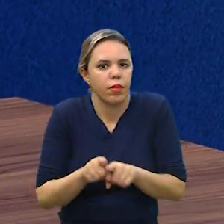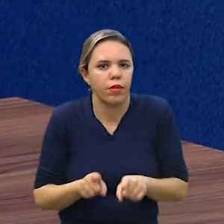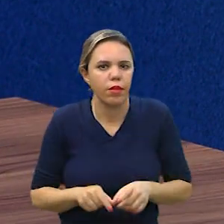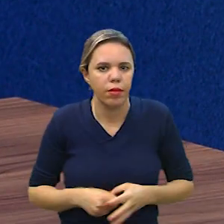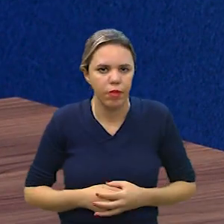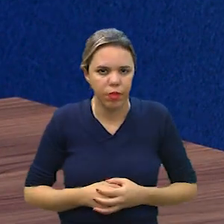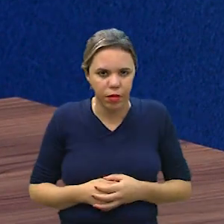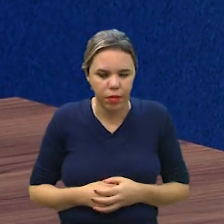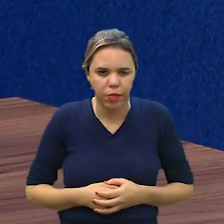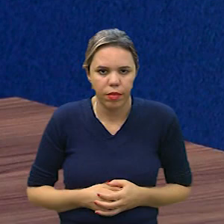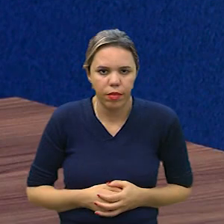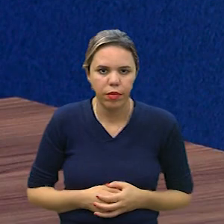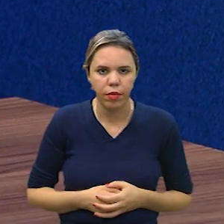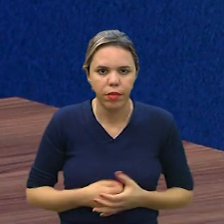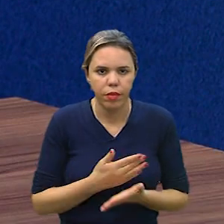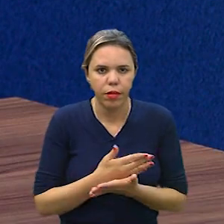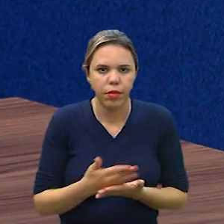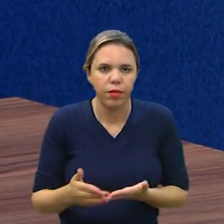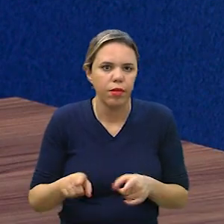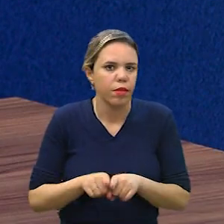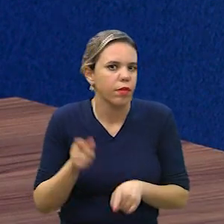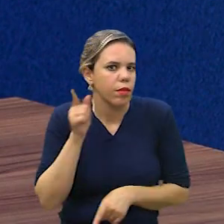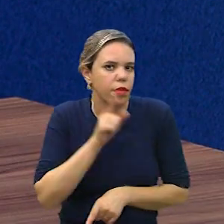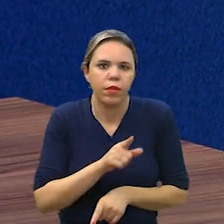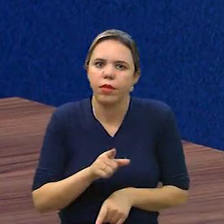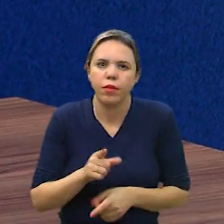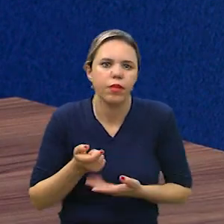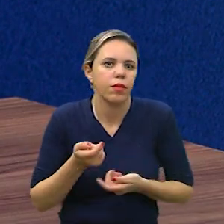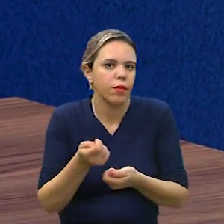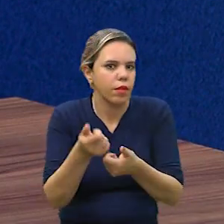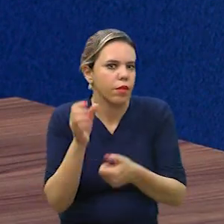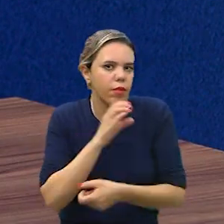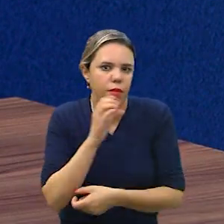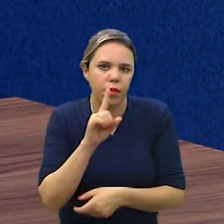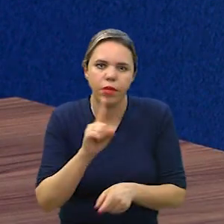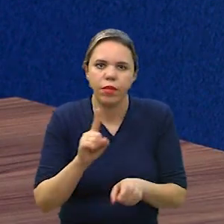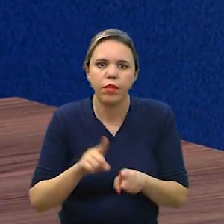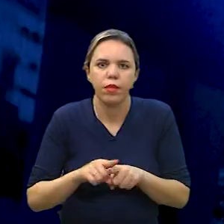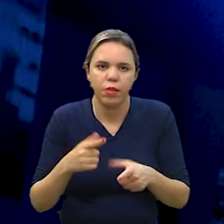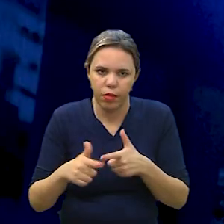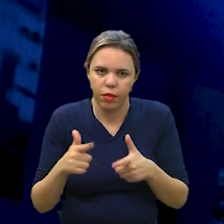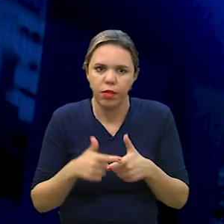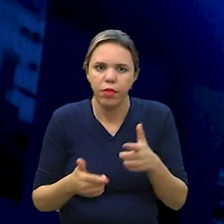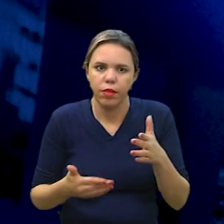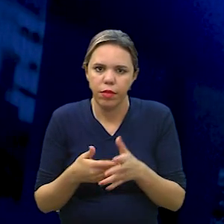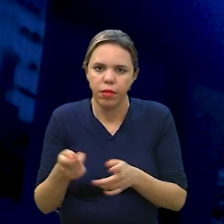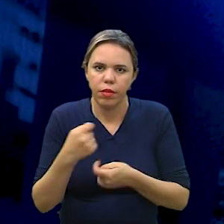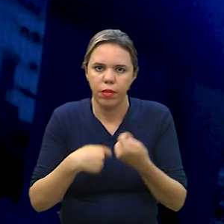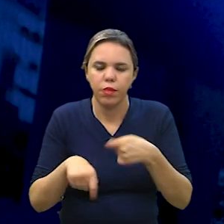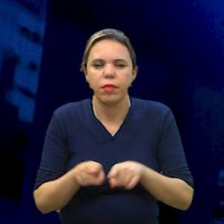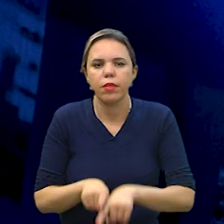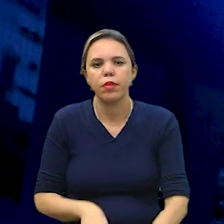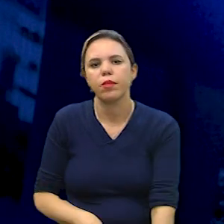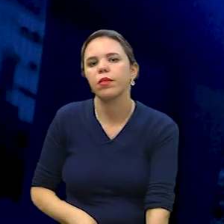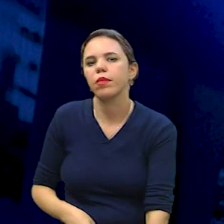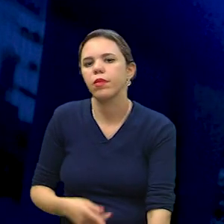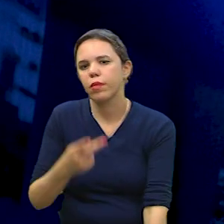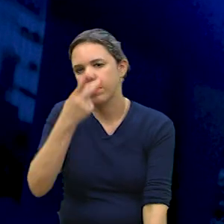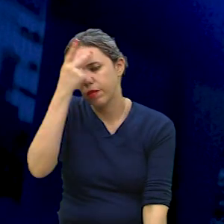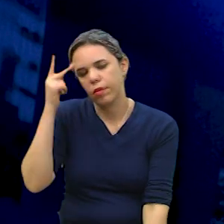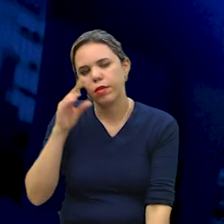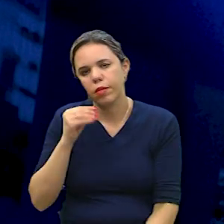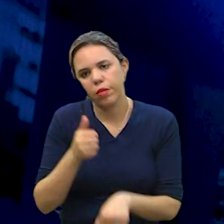categorias, talvez que inicialmente nem conseguiu o auxílio emergencial também. Teve essa questão econômica também para